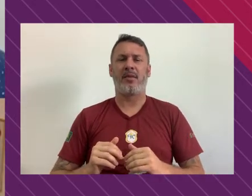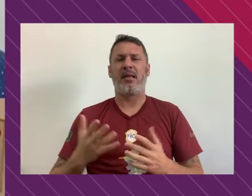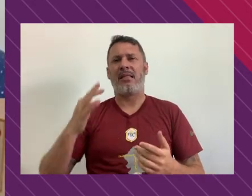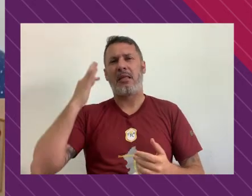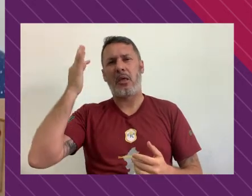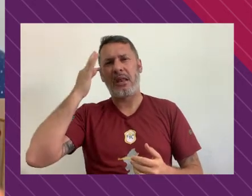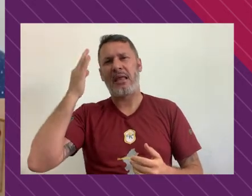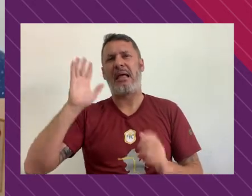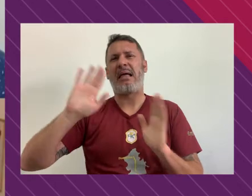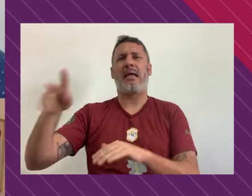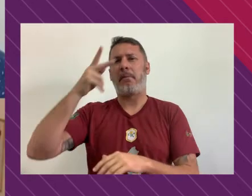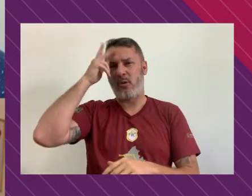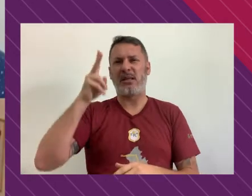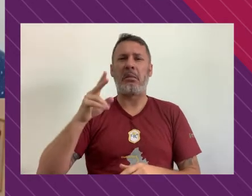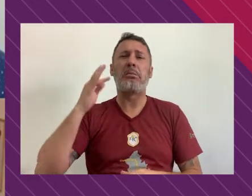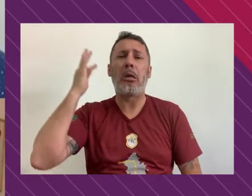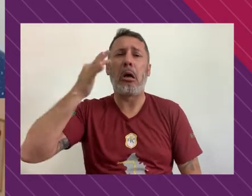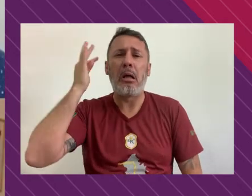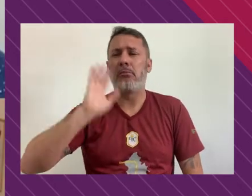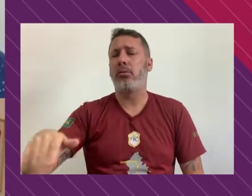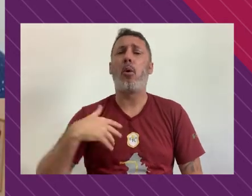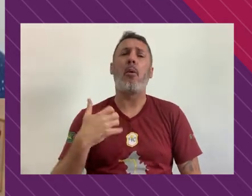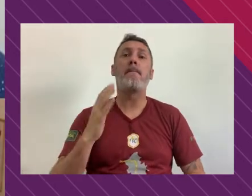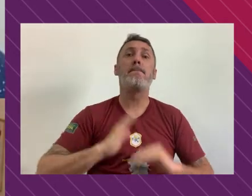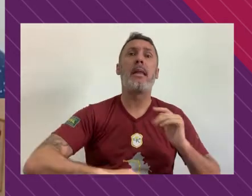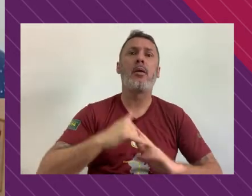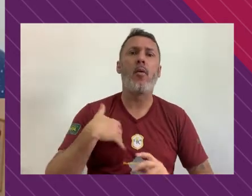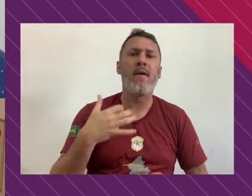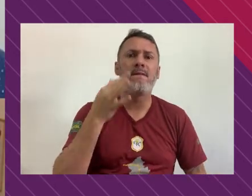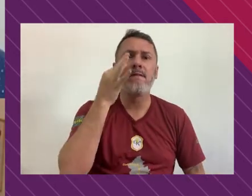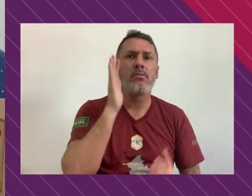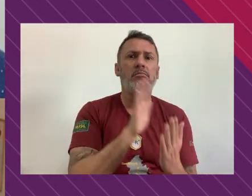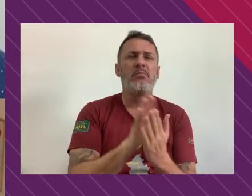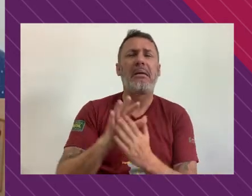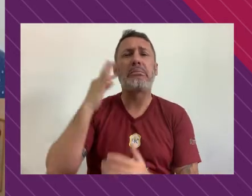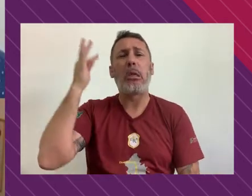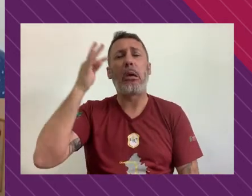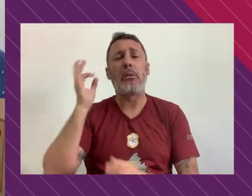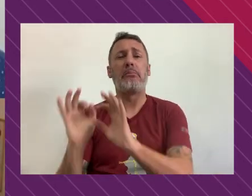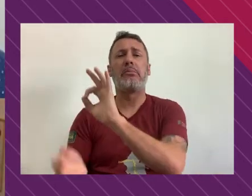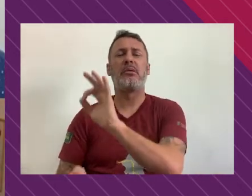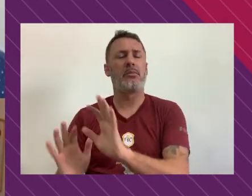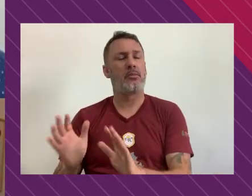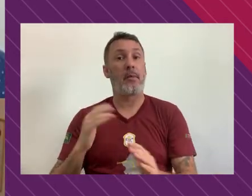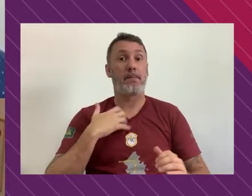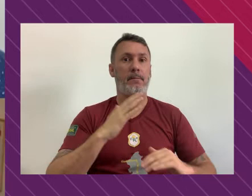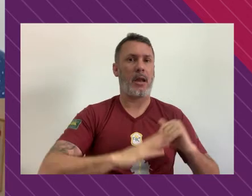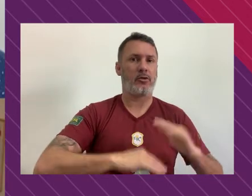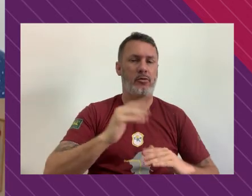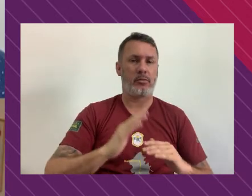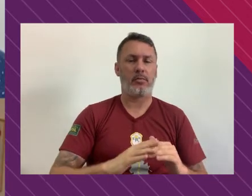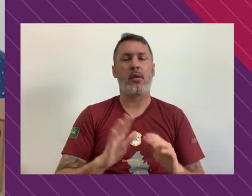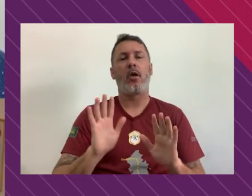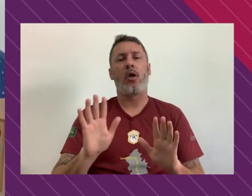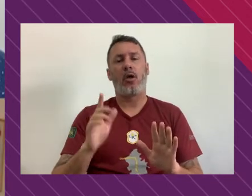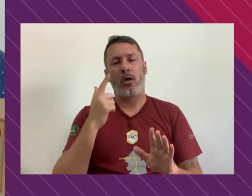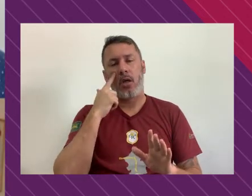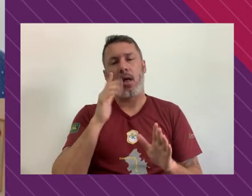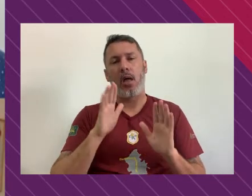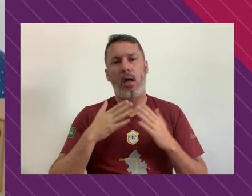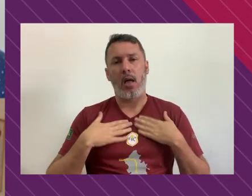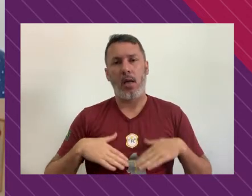ser a líder da planta. Isso fala, sem a menor sombra de dúvida, da competência, do mérito dela. Eu